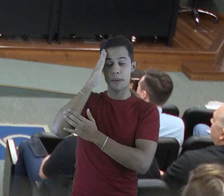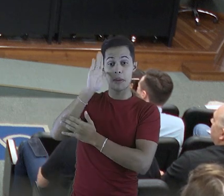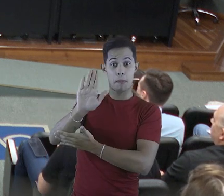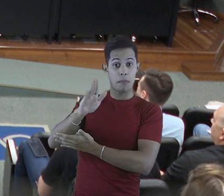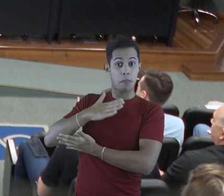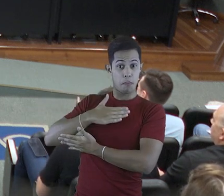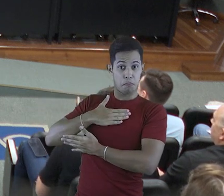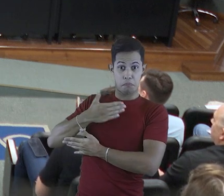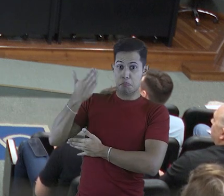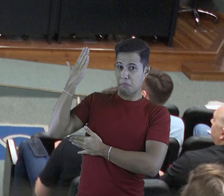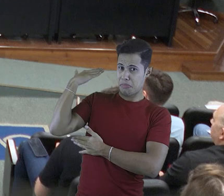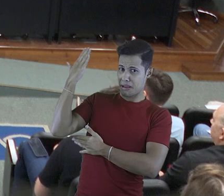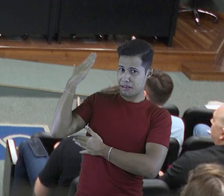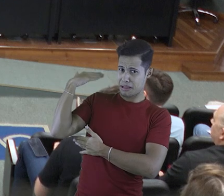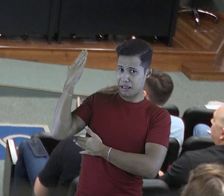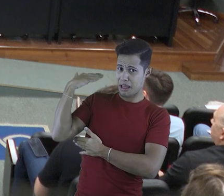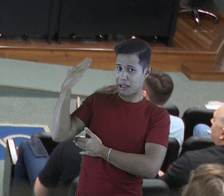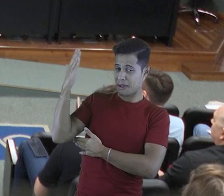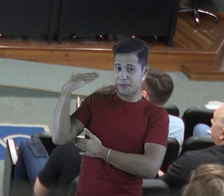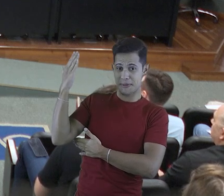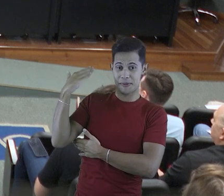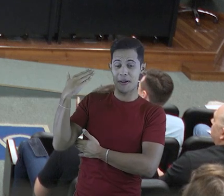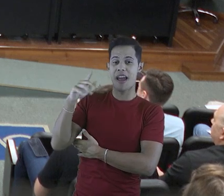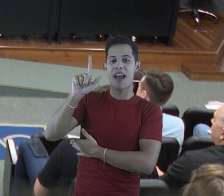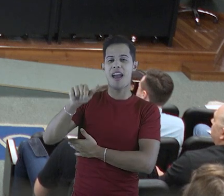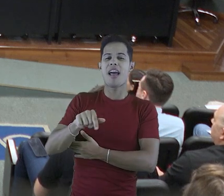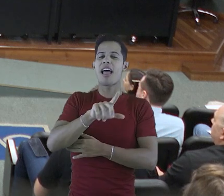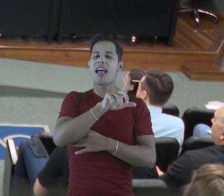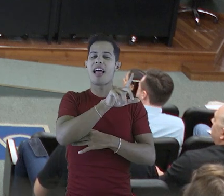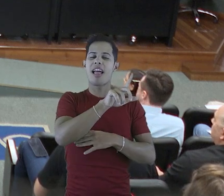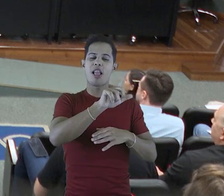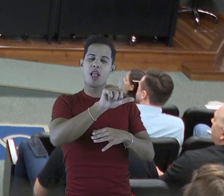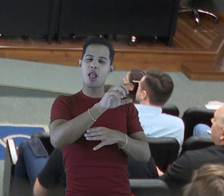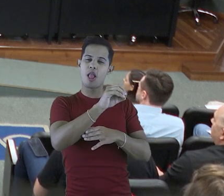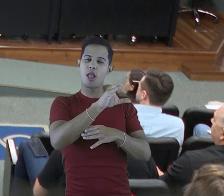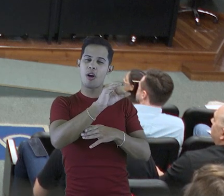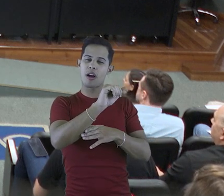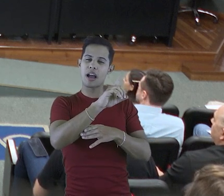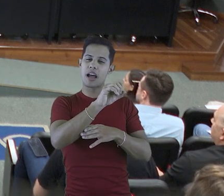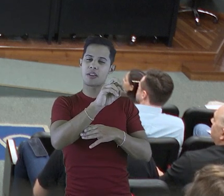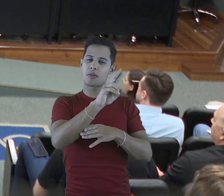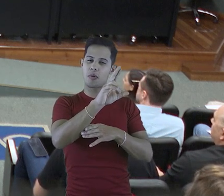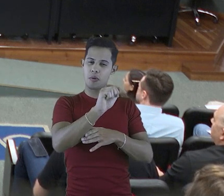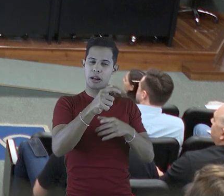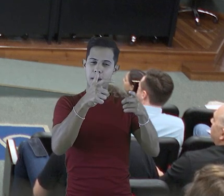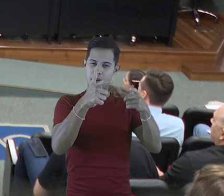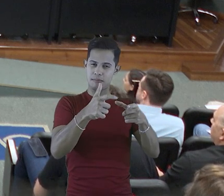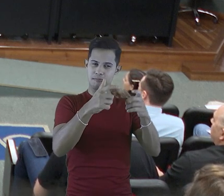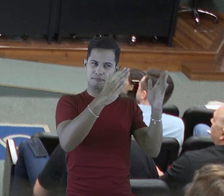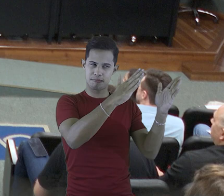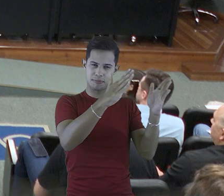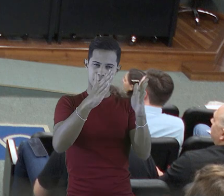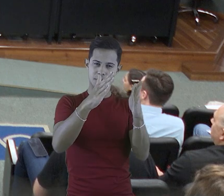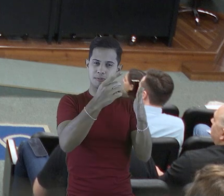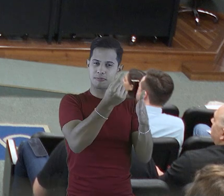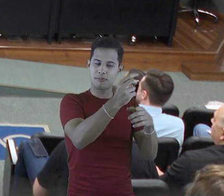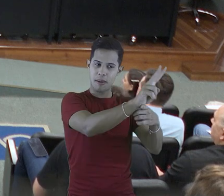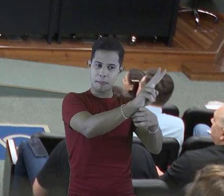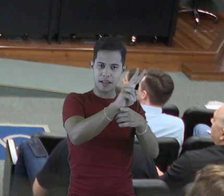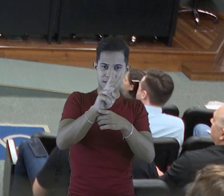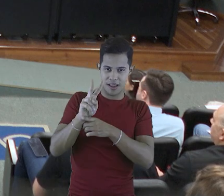Mas na minha época, quando eu fiz cirurgia do siso, era 14 catálogos e 5 lançamentos na locadora. Mas você fica lá tomando sorvete no pote